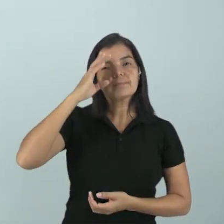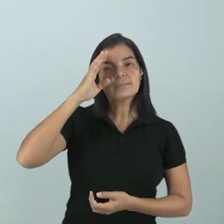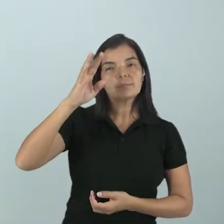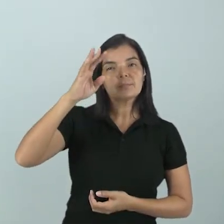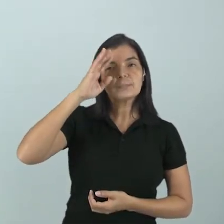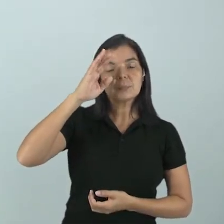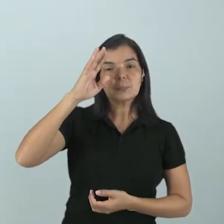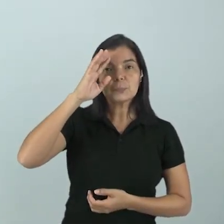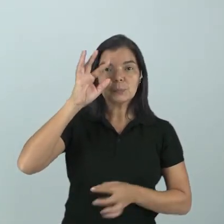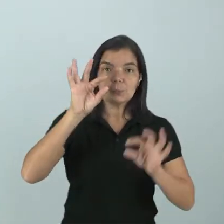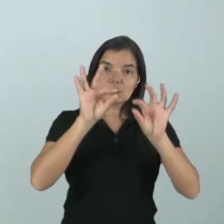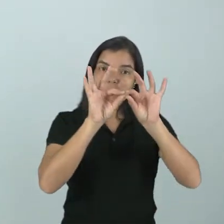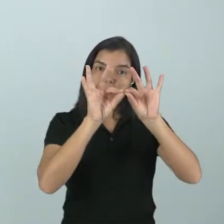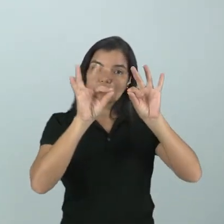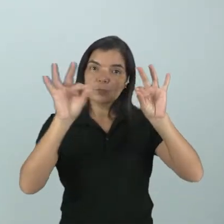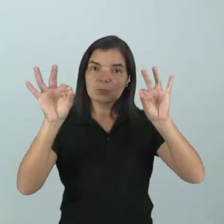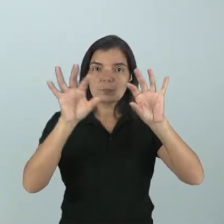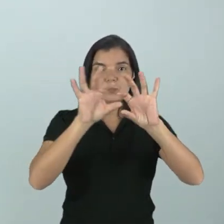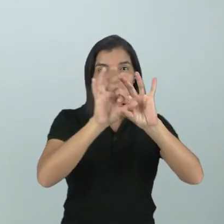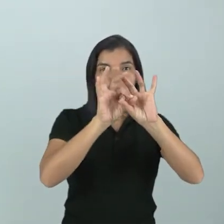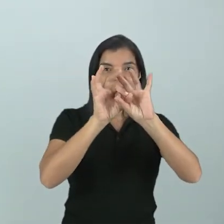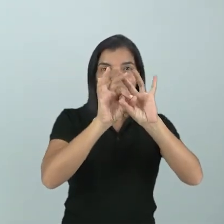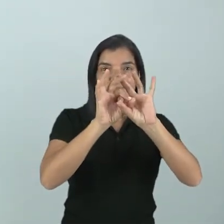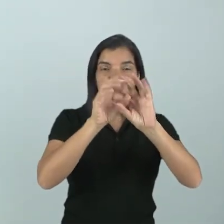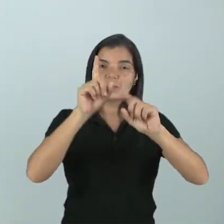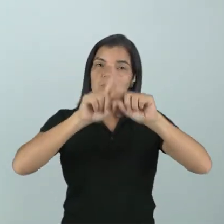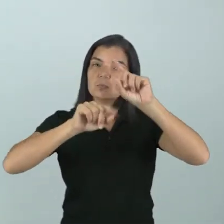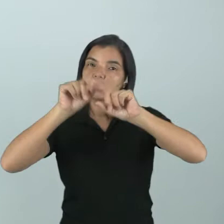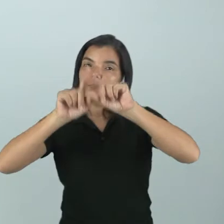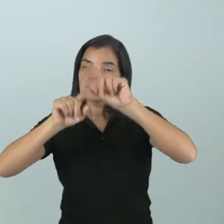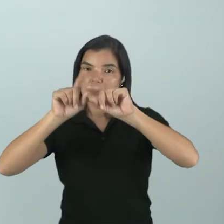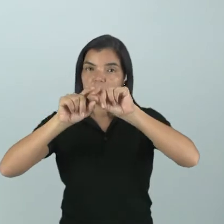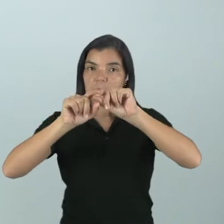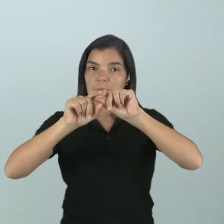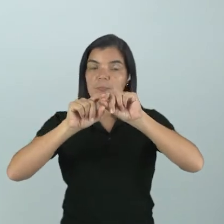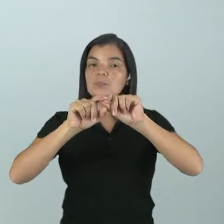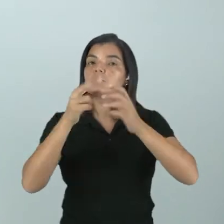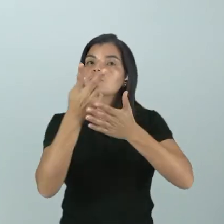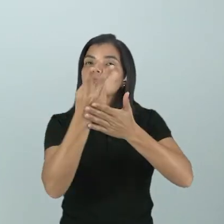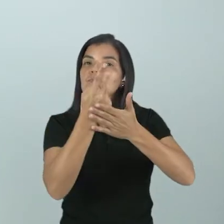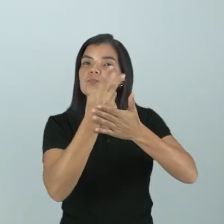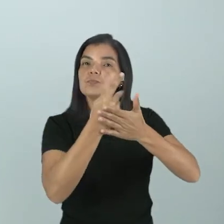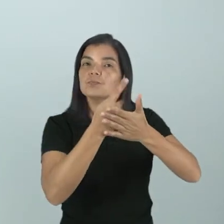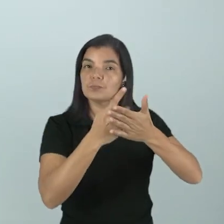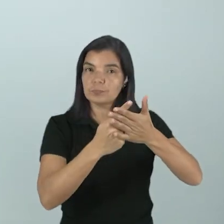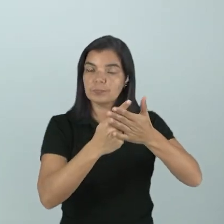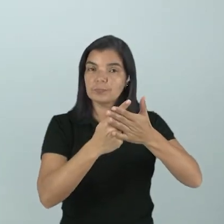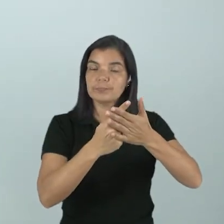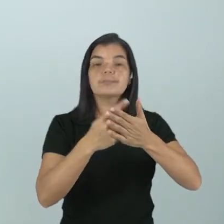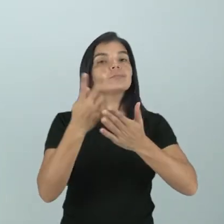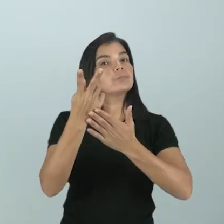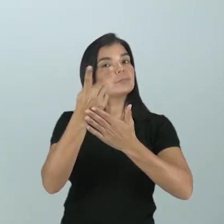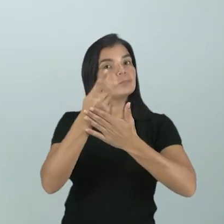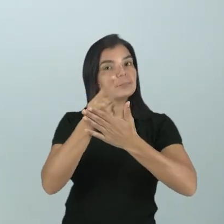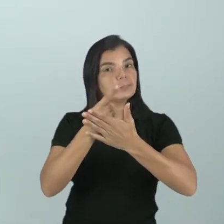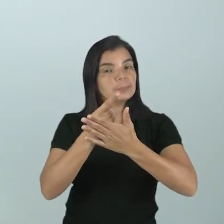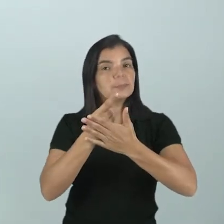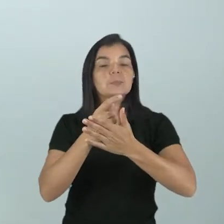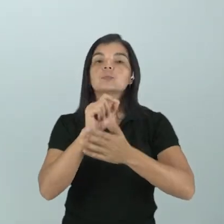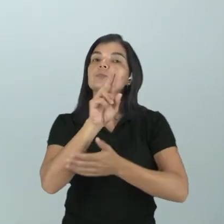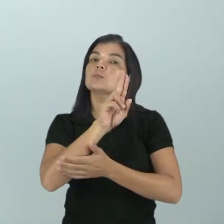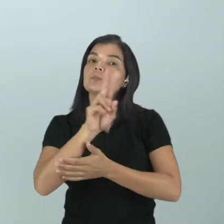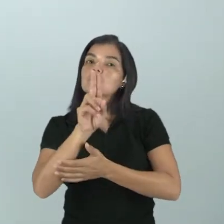imaginam uma linha de ligação de uma estrela para outra e formam um desenho. Aí, através desse desenho, eles